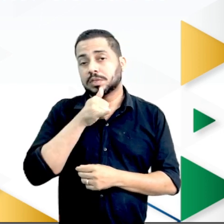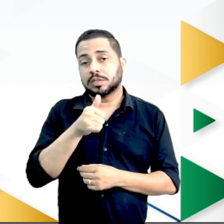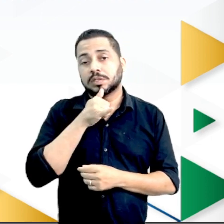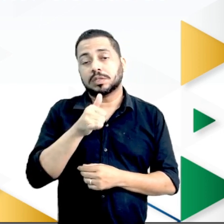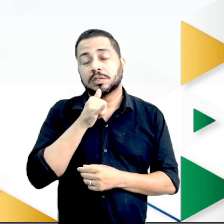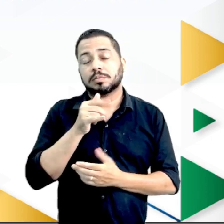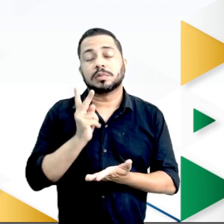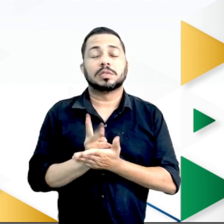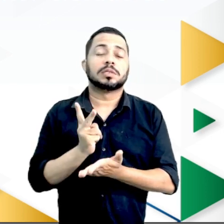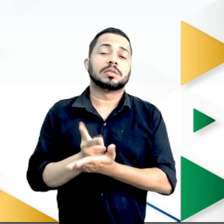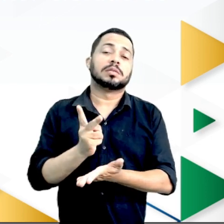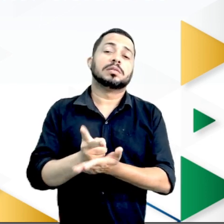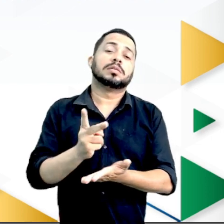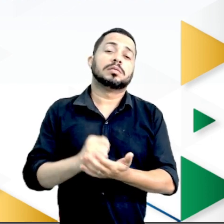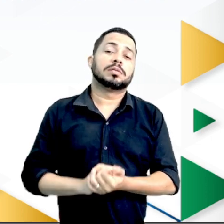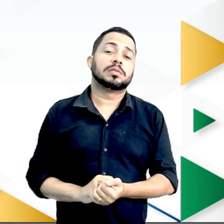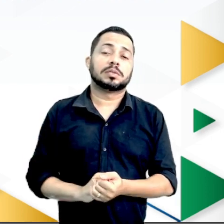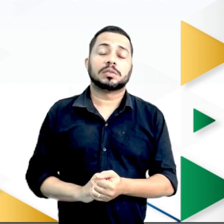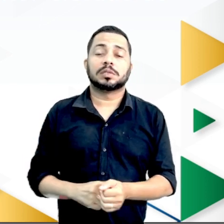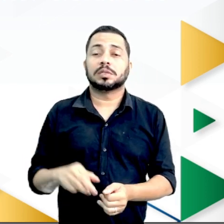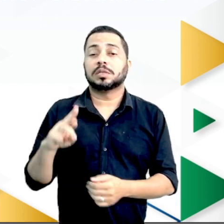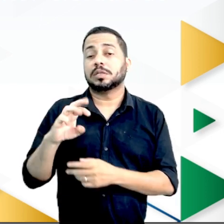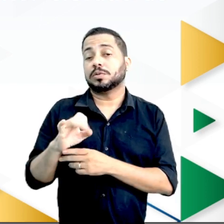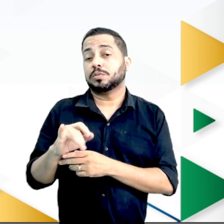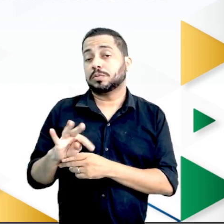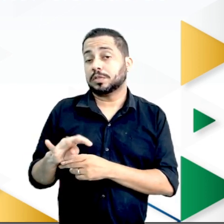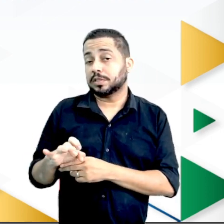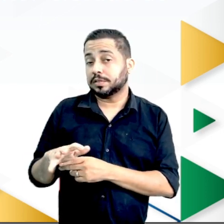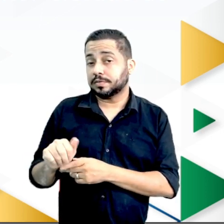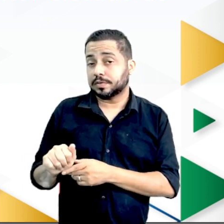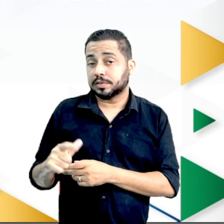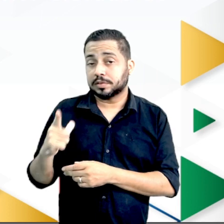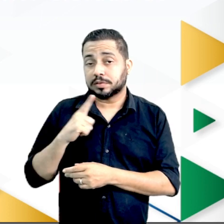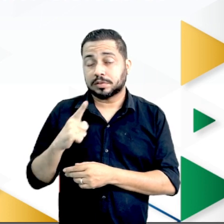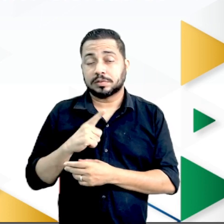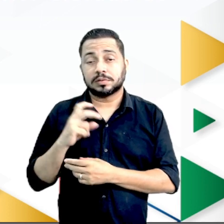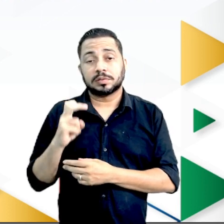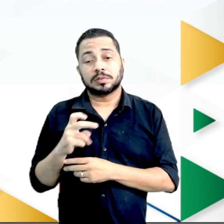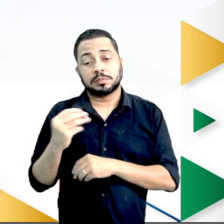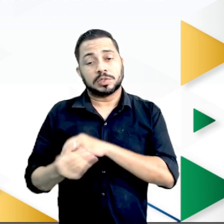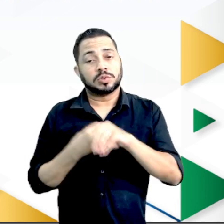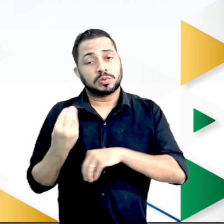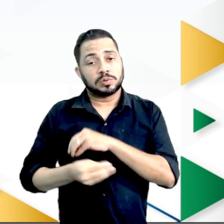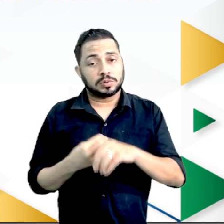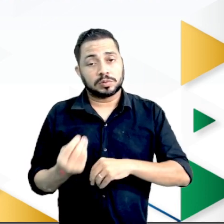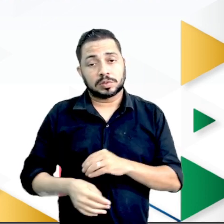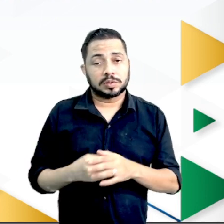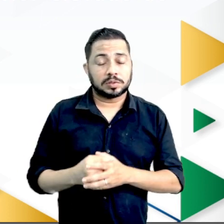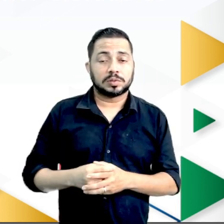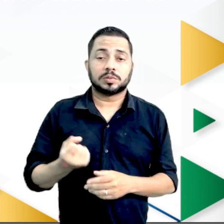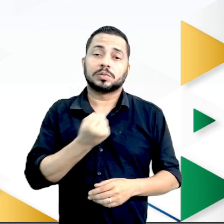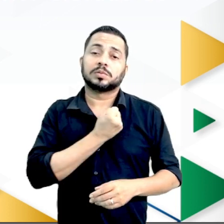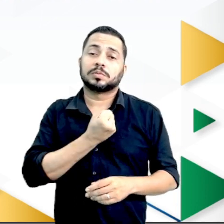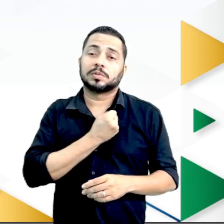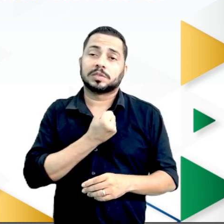de sequência recursiva. Eu tenho símbolos aí misturados com